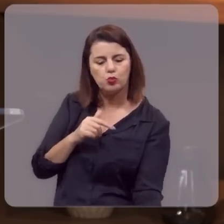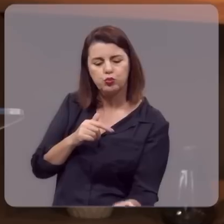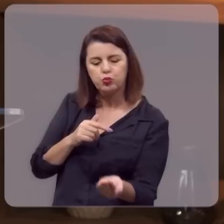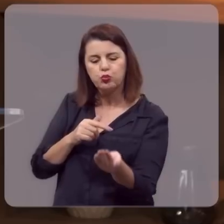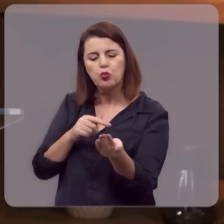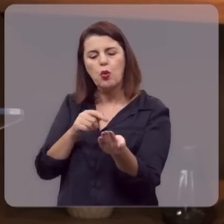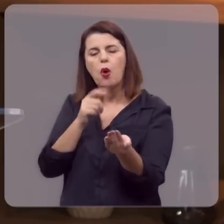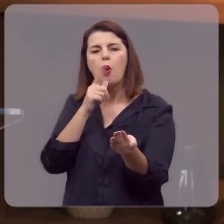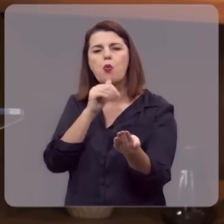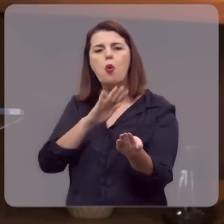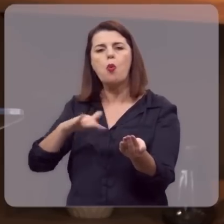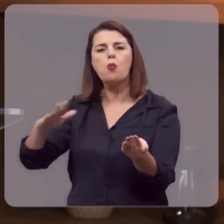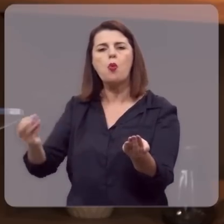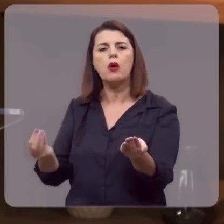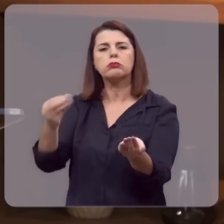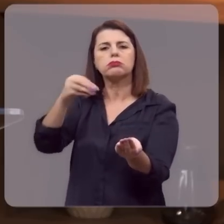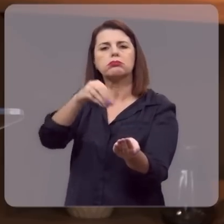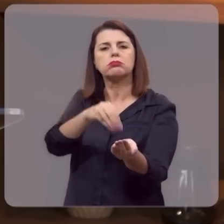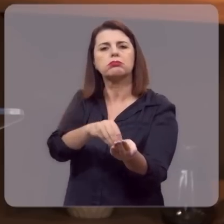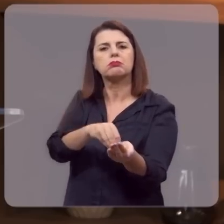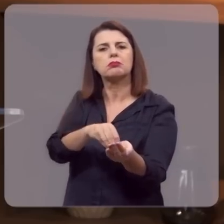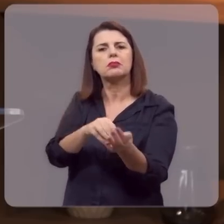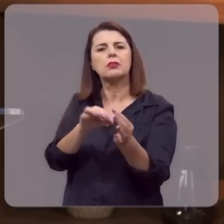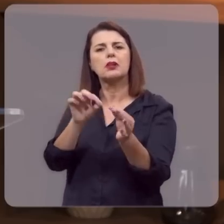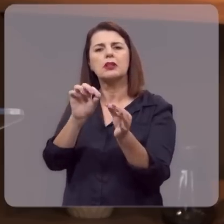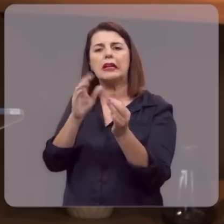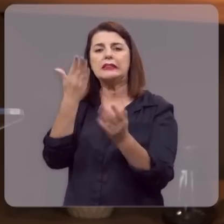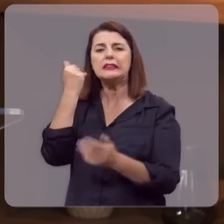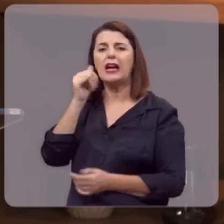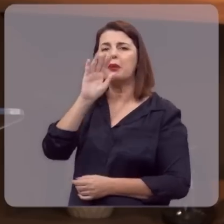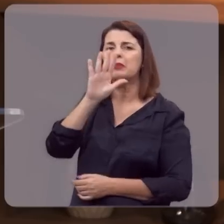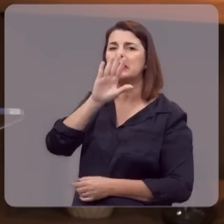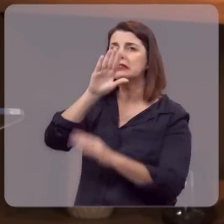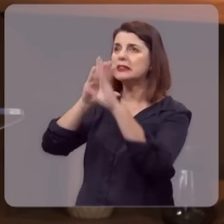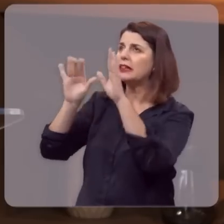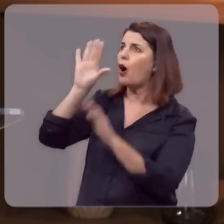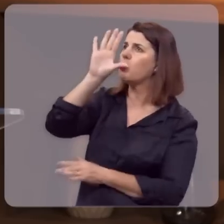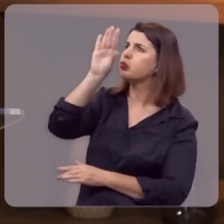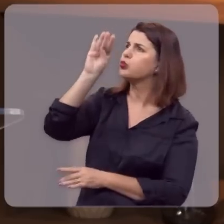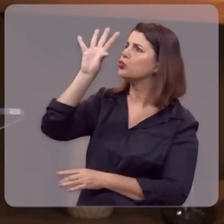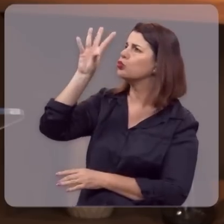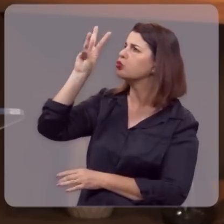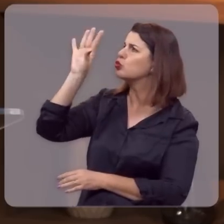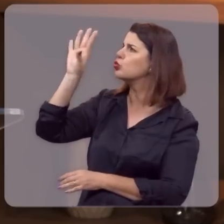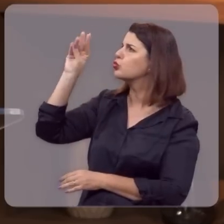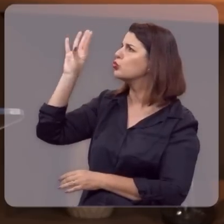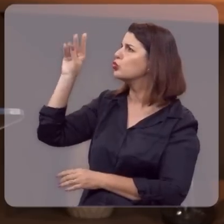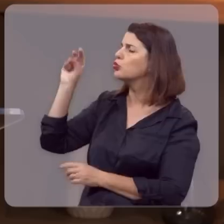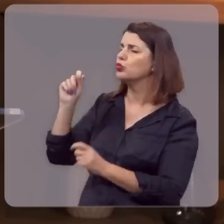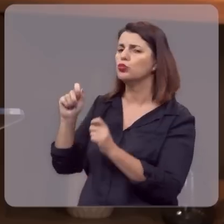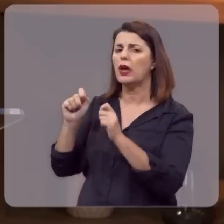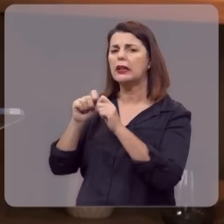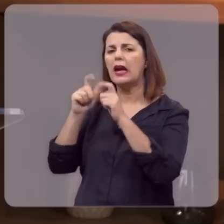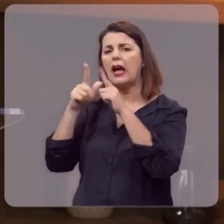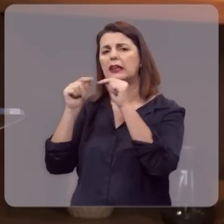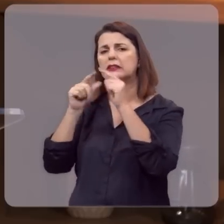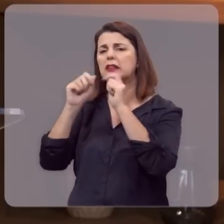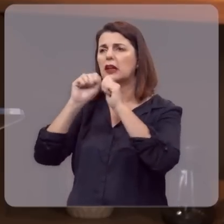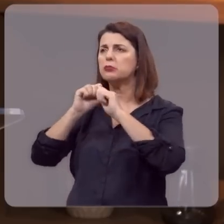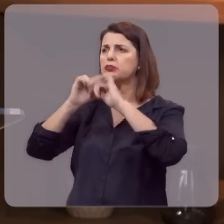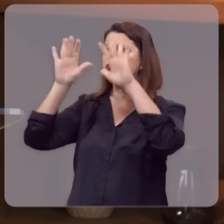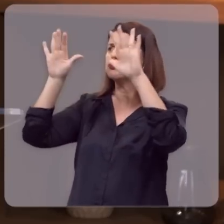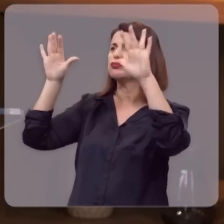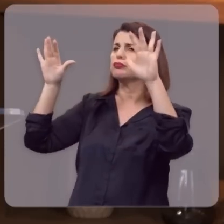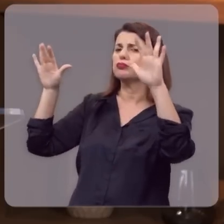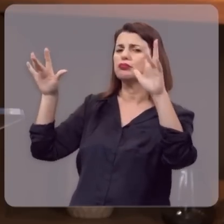de precisão, que mede os céus a palmos, que espalha as estrelas no firmamento, e por ser